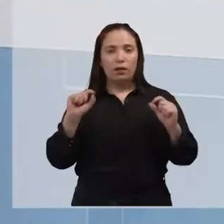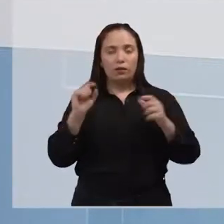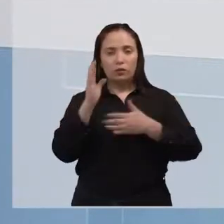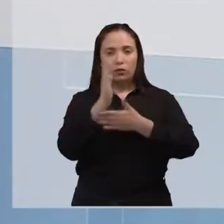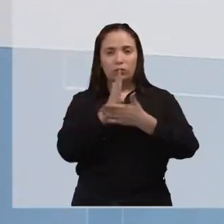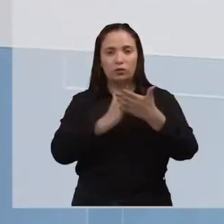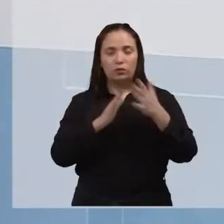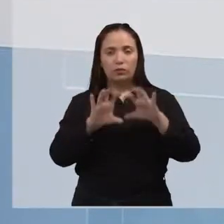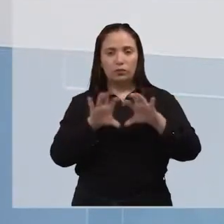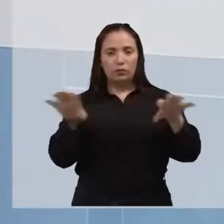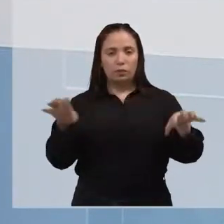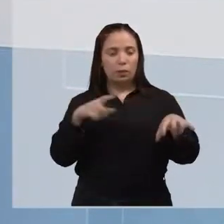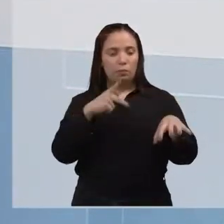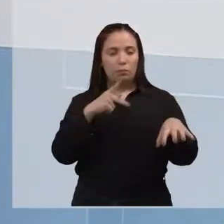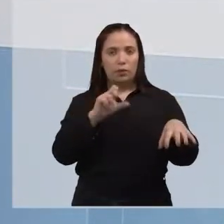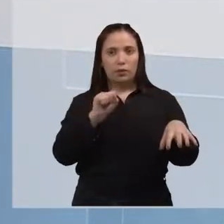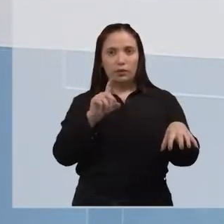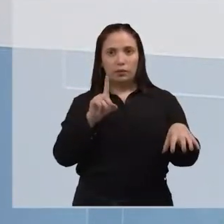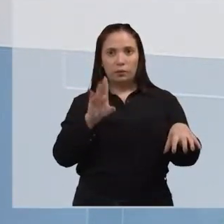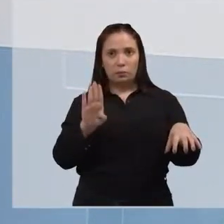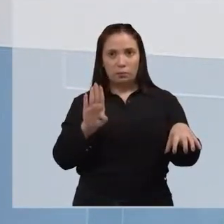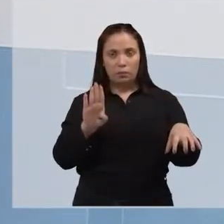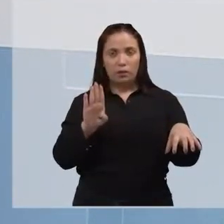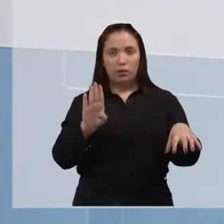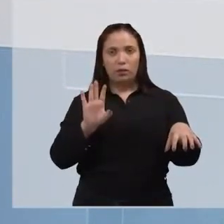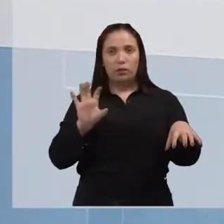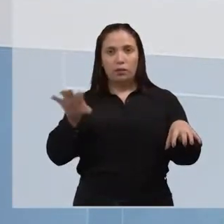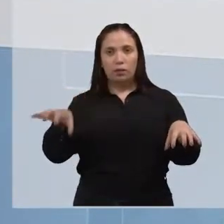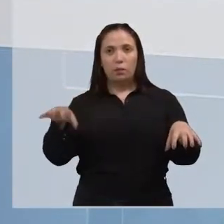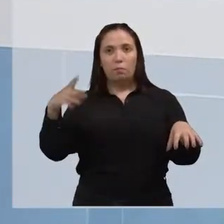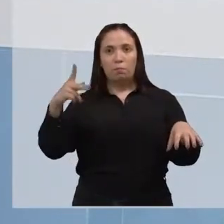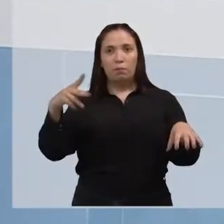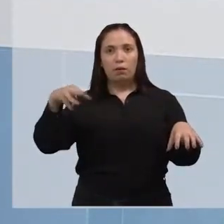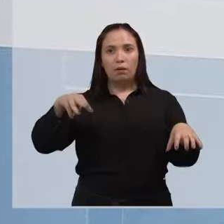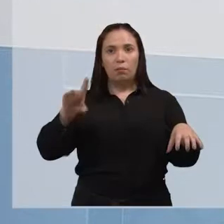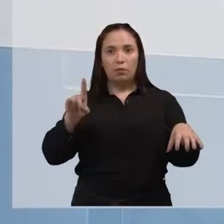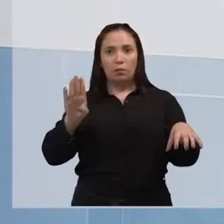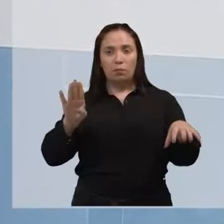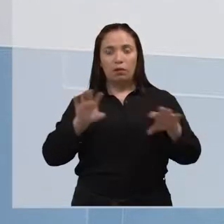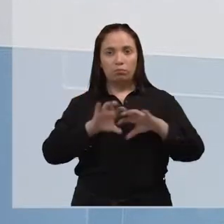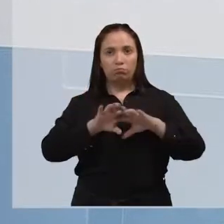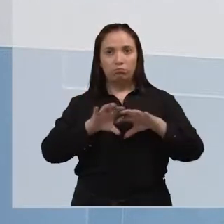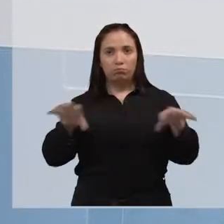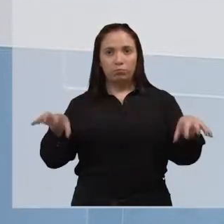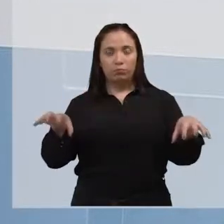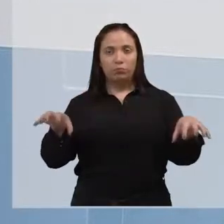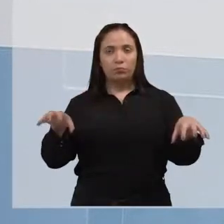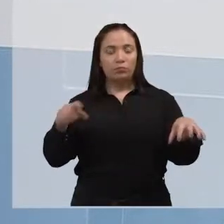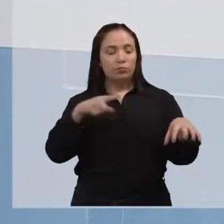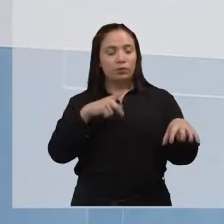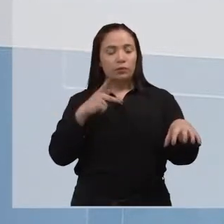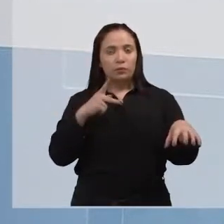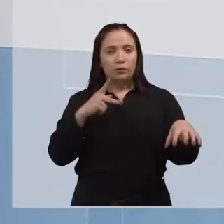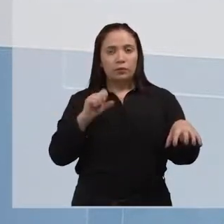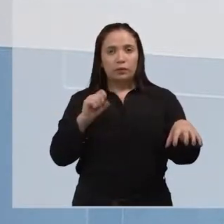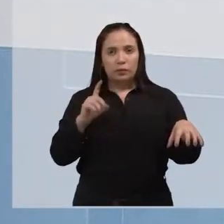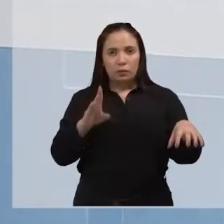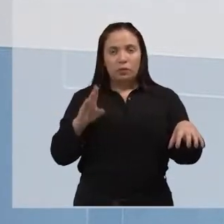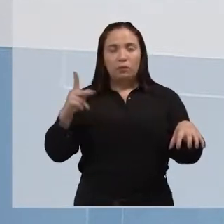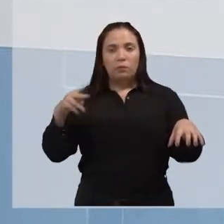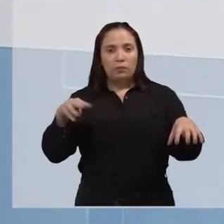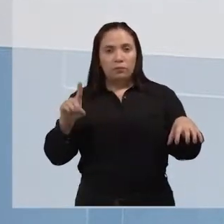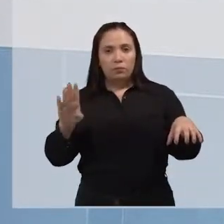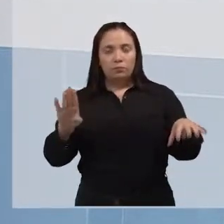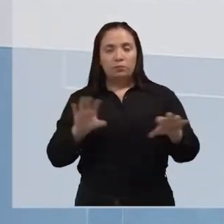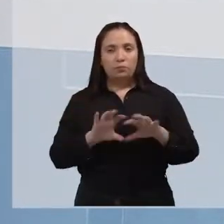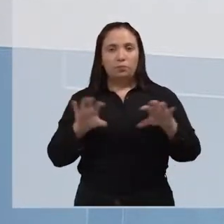centro? É o PSDB, é o PMDB, né? O PSDB de centro-direita, o PMDB também de centro-direita.